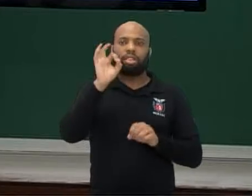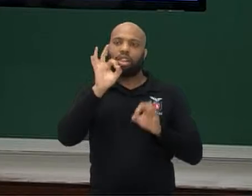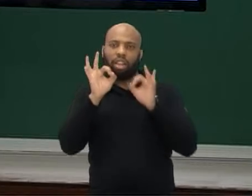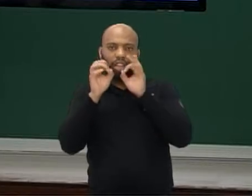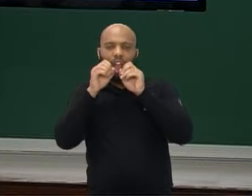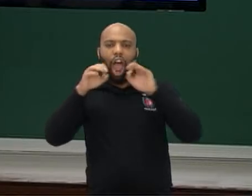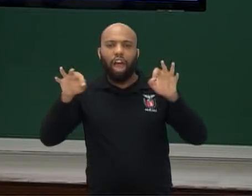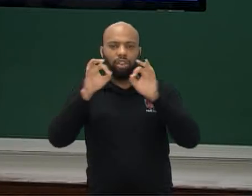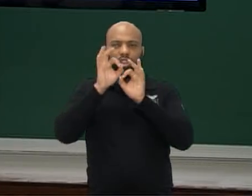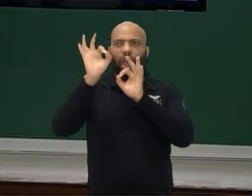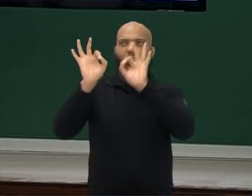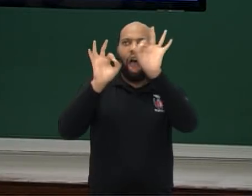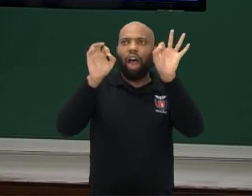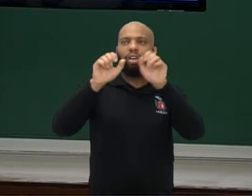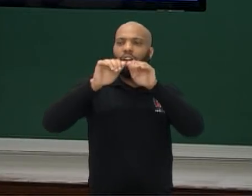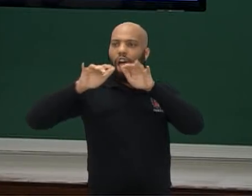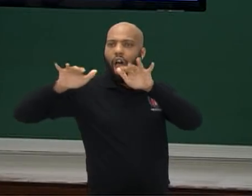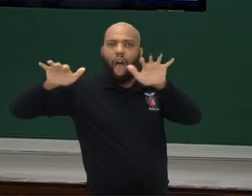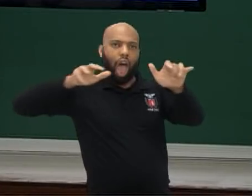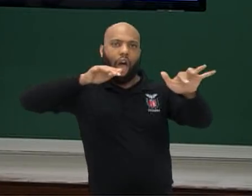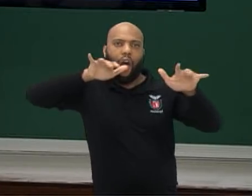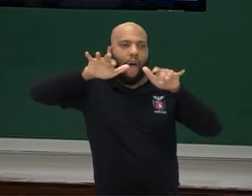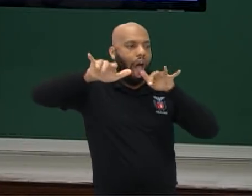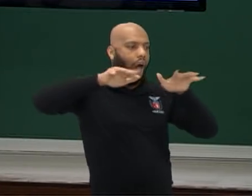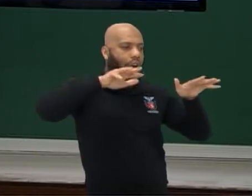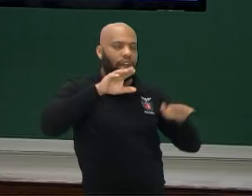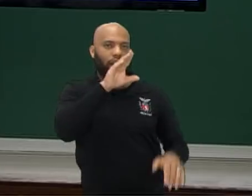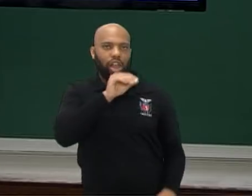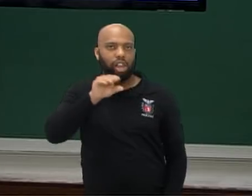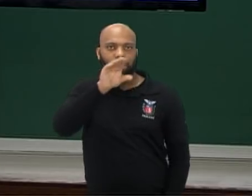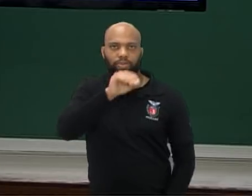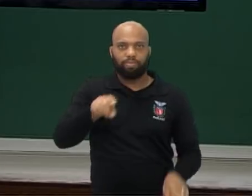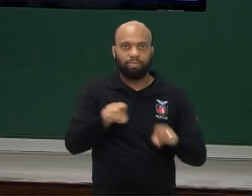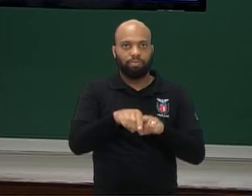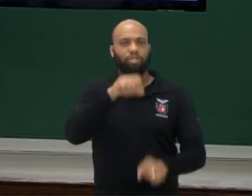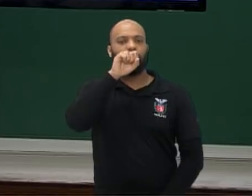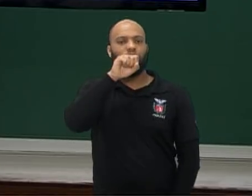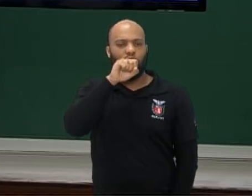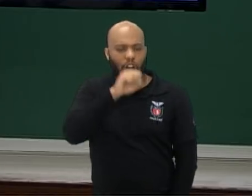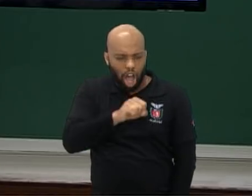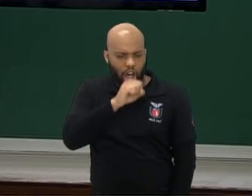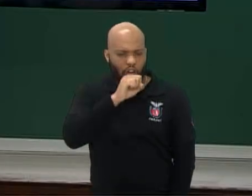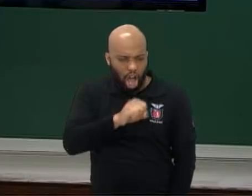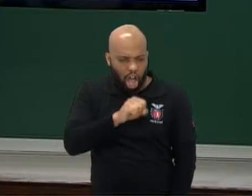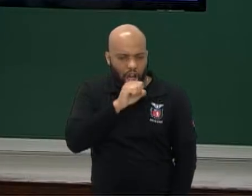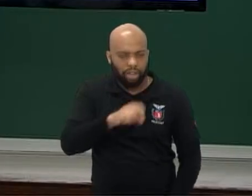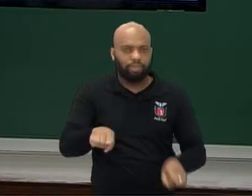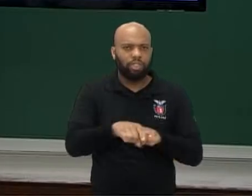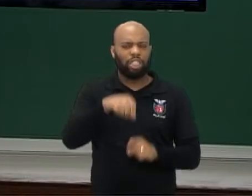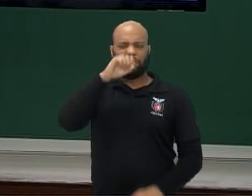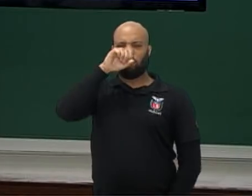saliva contaminada que acabam saindo da nossa boca ao falar, ao tossir e ao espirrar.